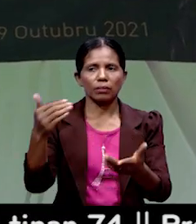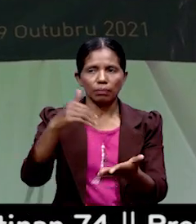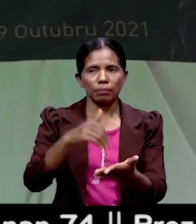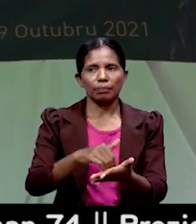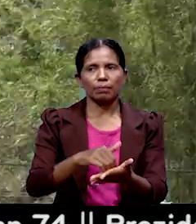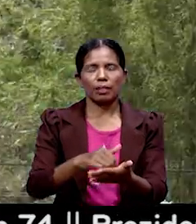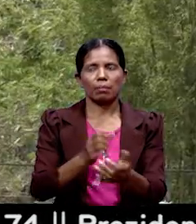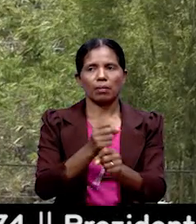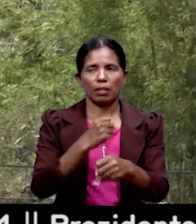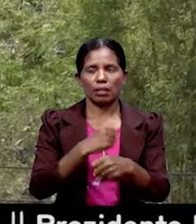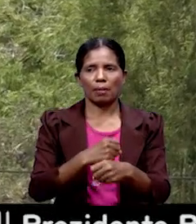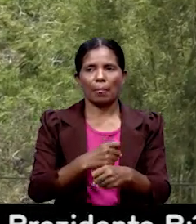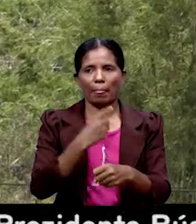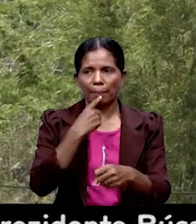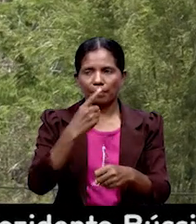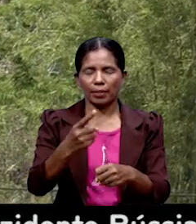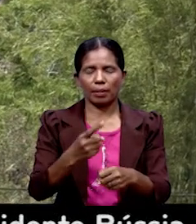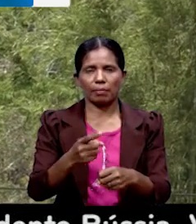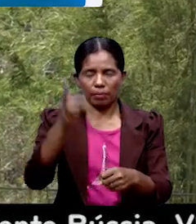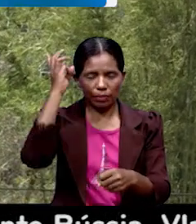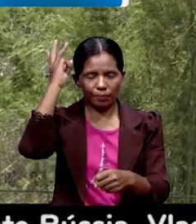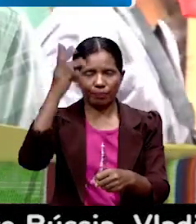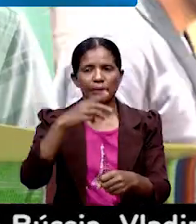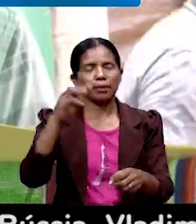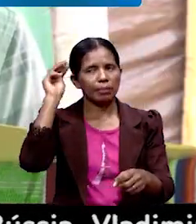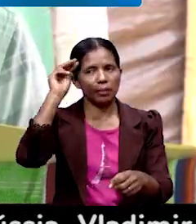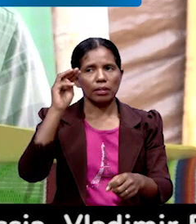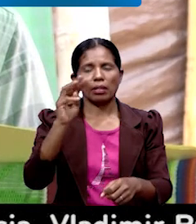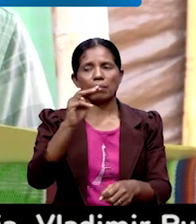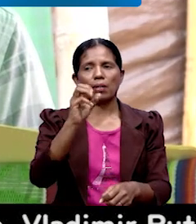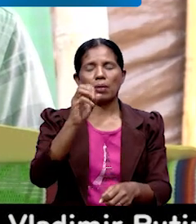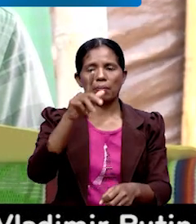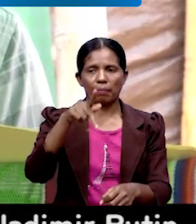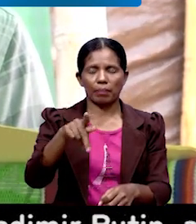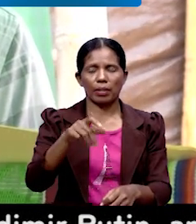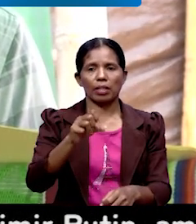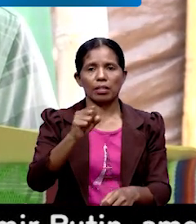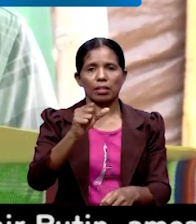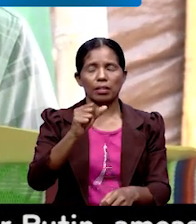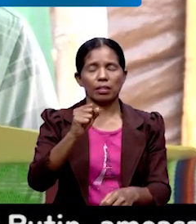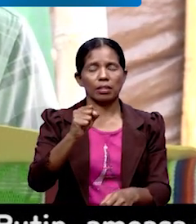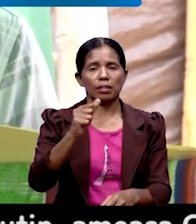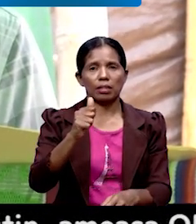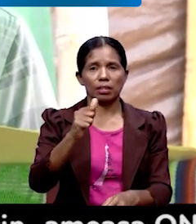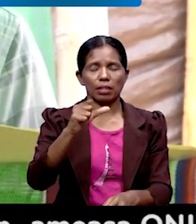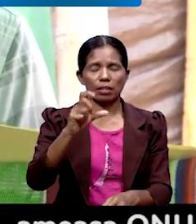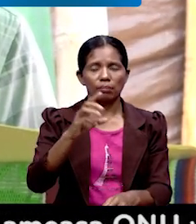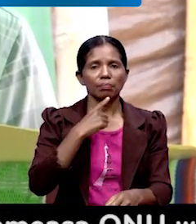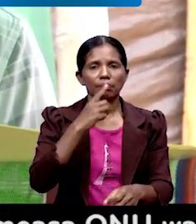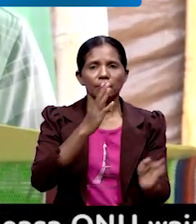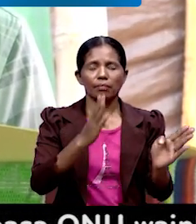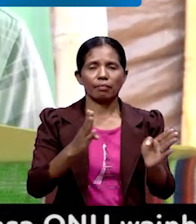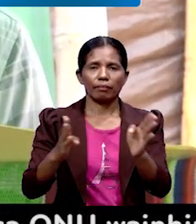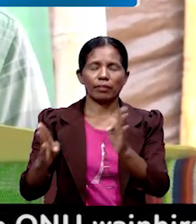fone halau. Hatamba preocupação ne ministro obras públicas Salvador dos Reis Pires Hateten processo